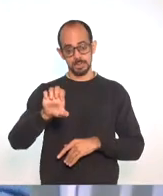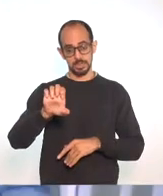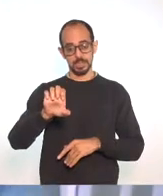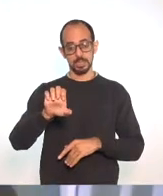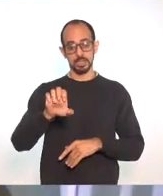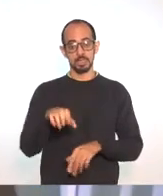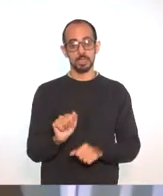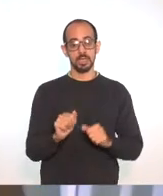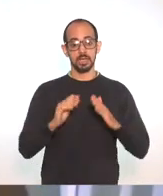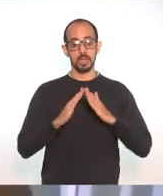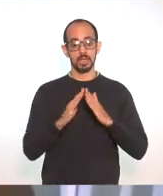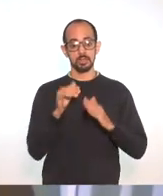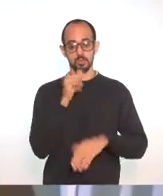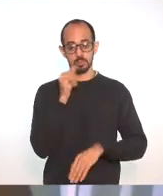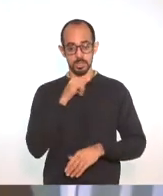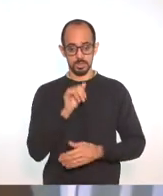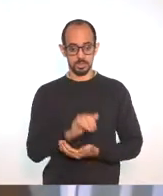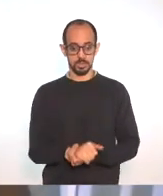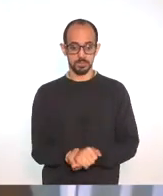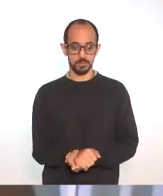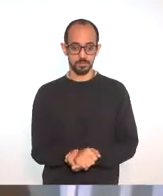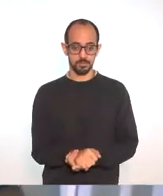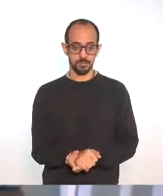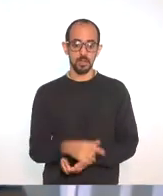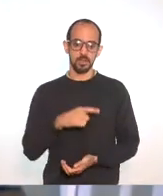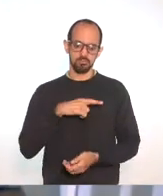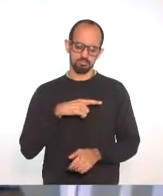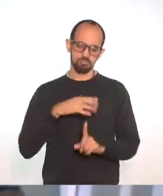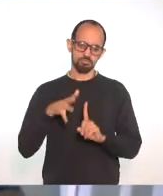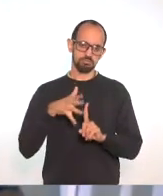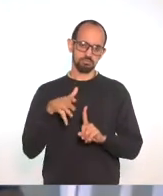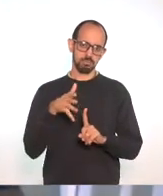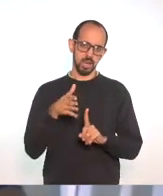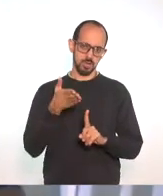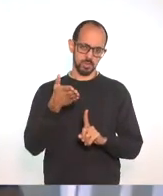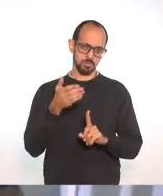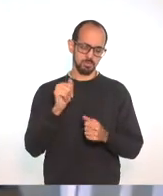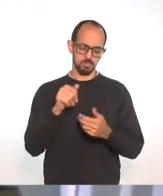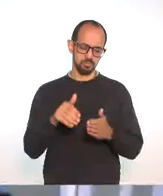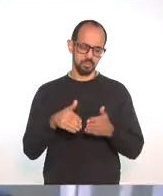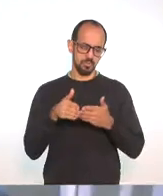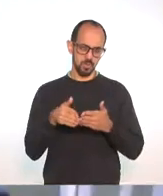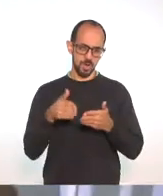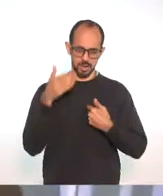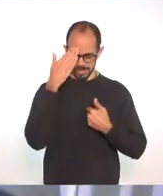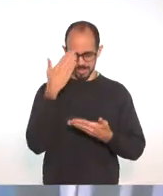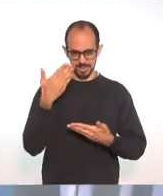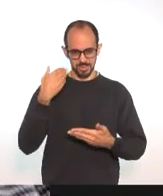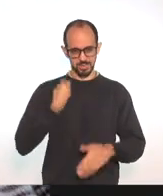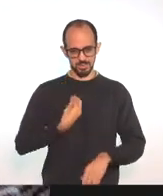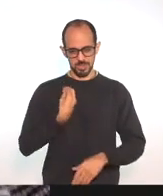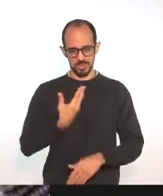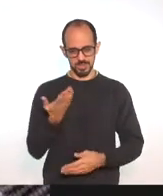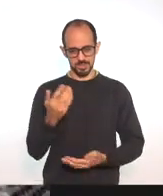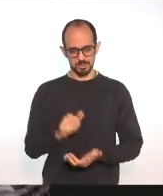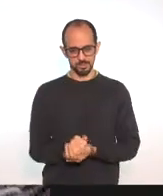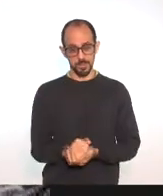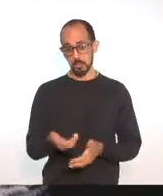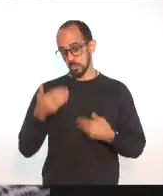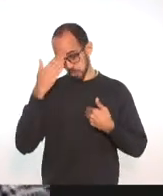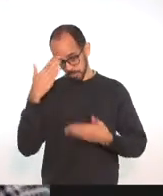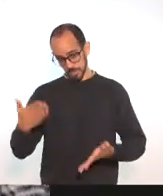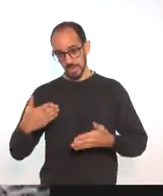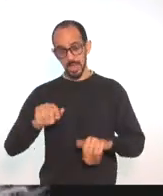entrou na reunião mas enfim a representação da casa Fluminense tem a palavra por favor Agradeço também a presença obrigada bom